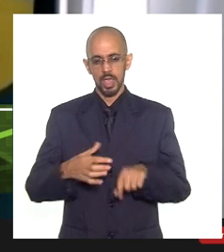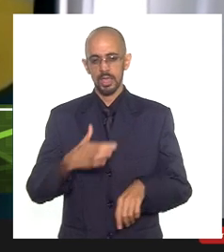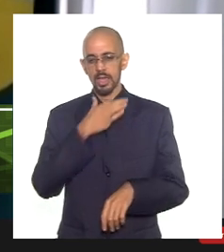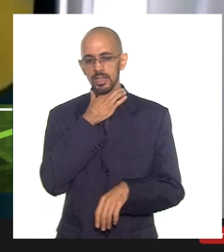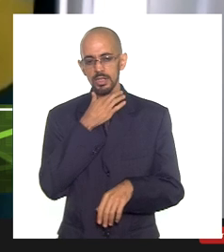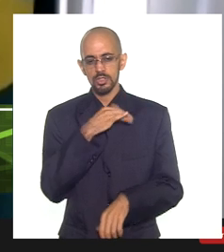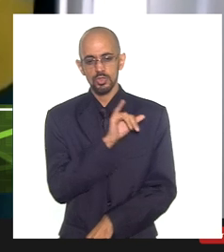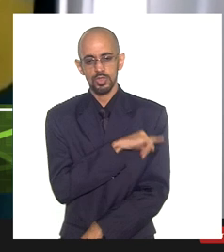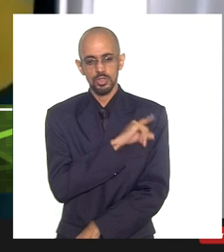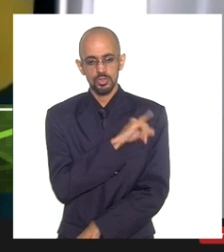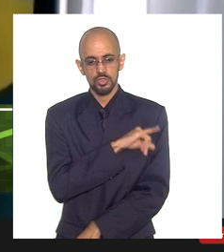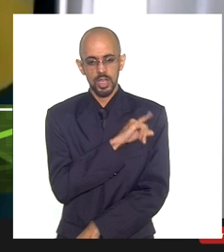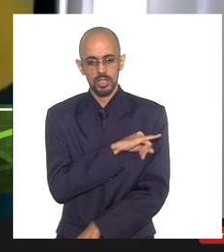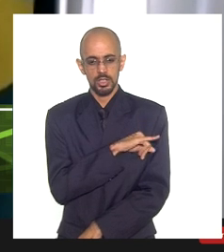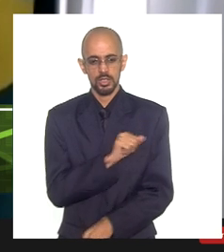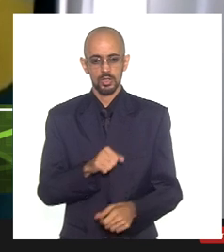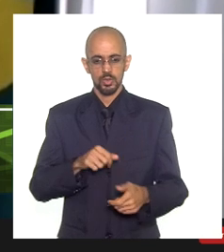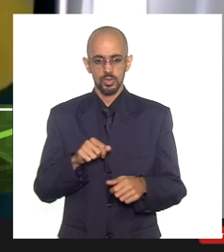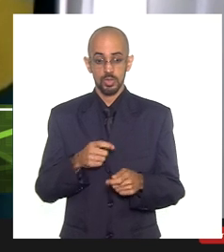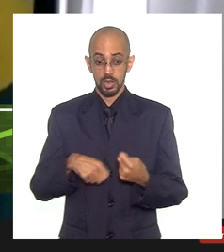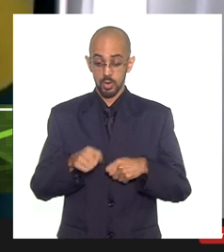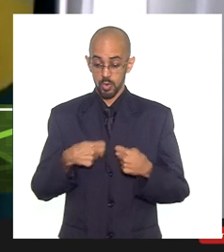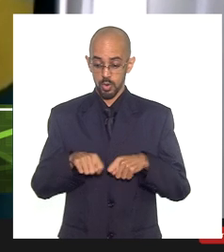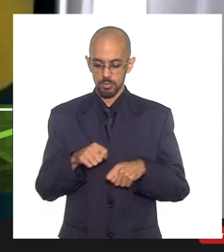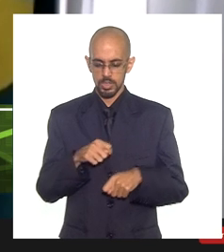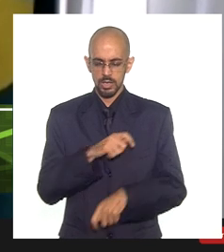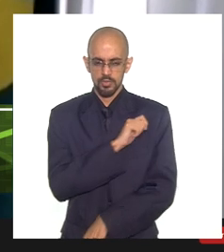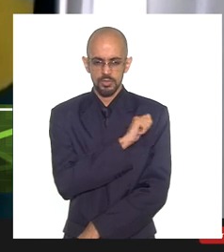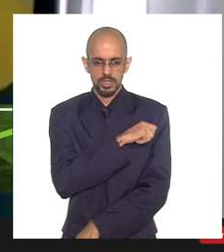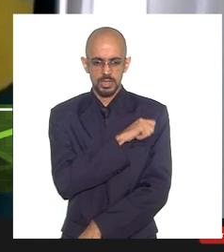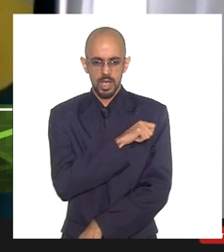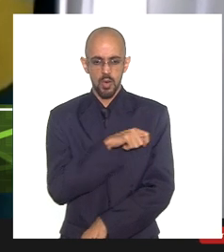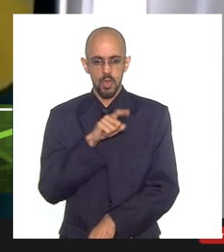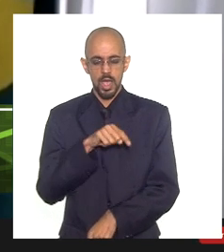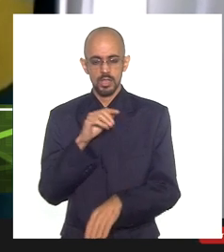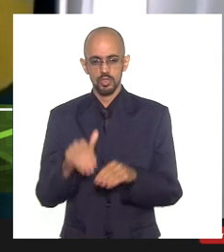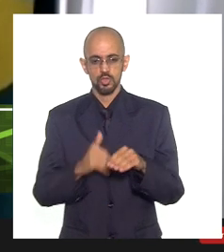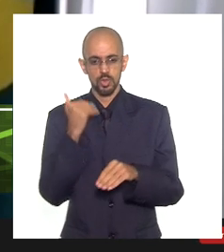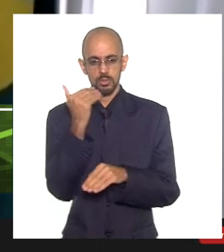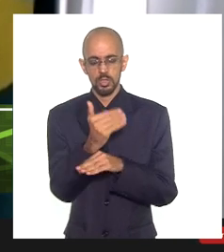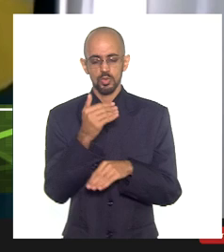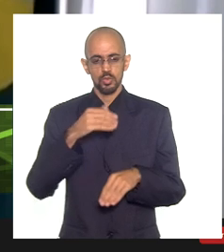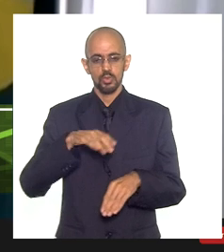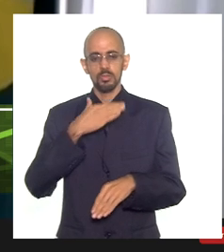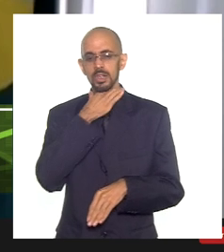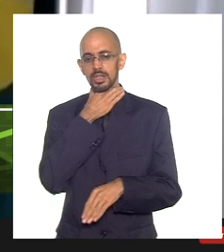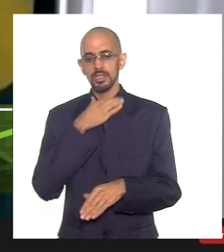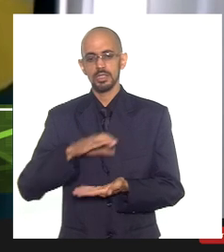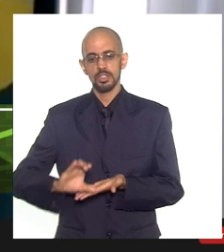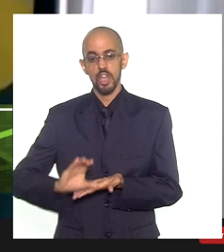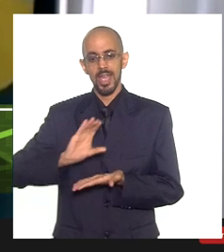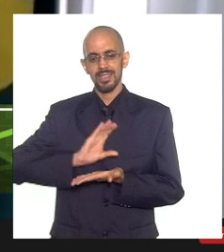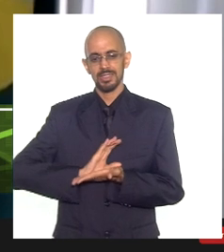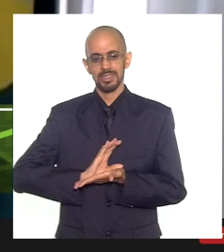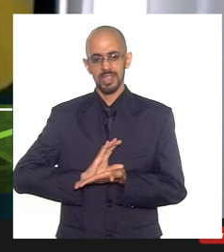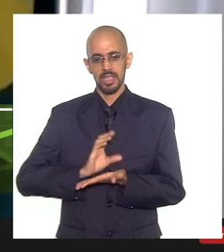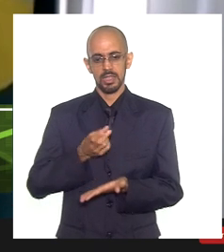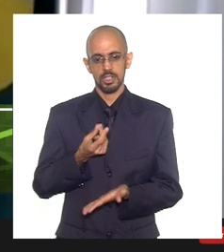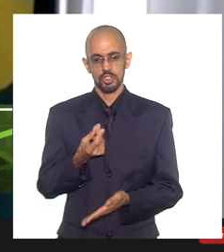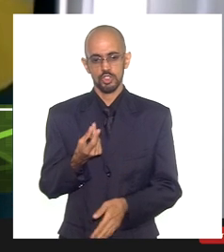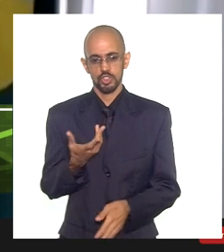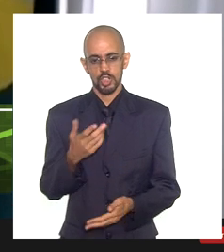Janeiro do ponto de vista econômico e fiscal é uma crise sobretudo de receitas o Rio de Janeiro tem que ter a